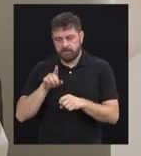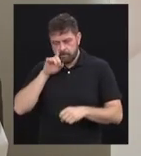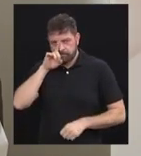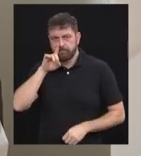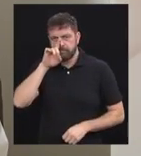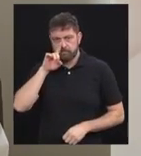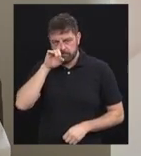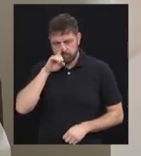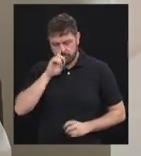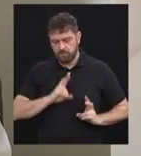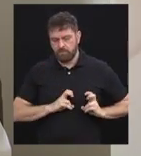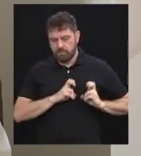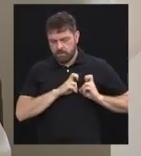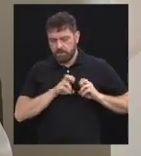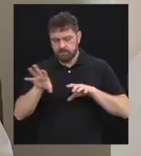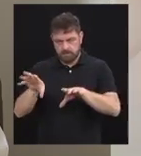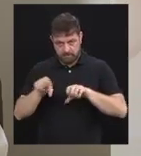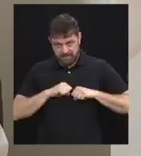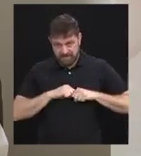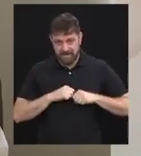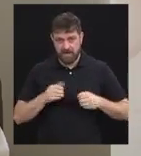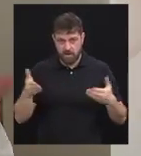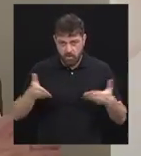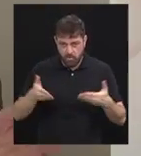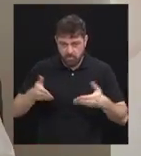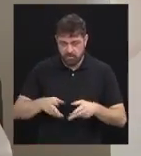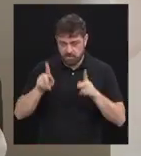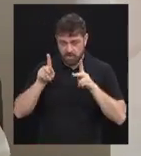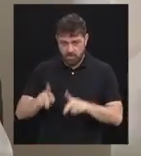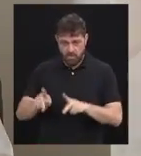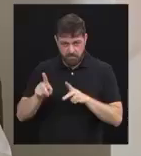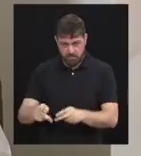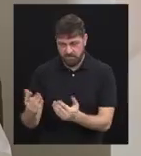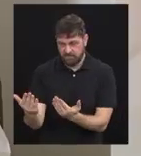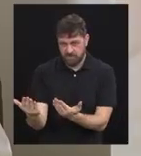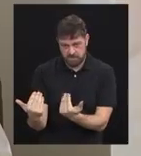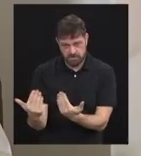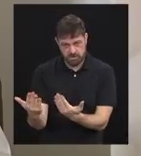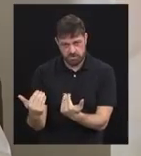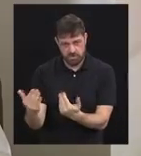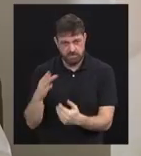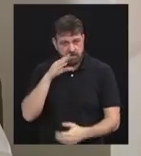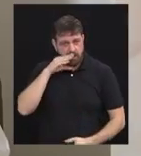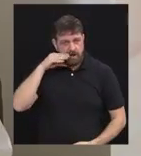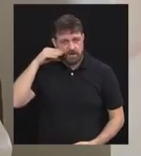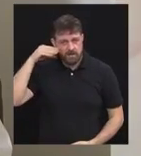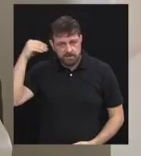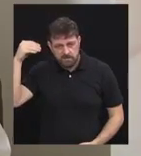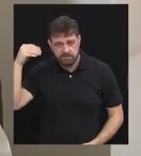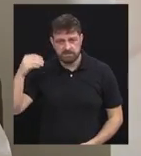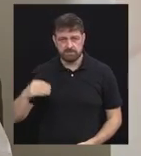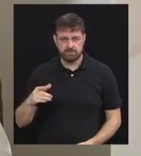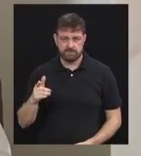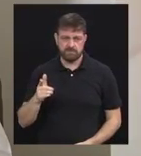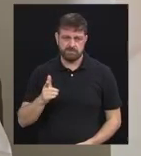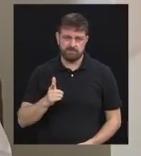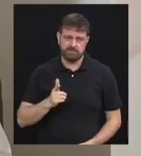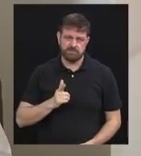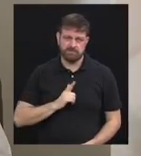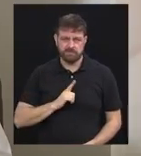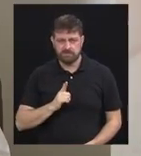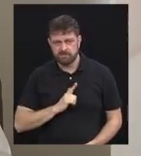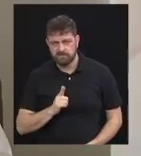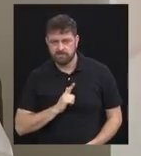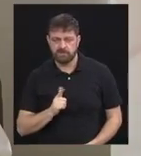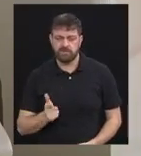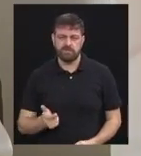mama. Tanto é hoje, por nossa população mais jovem, adolescentes, ter